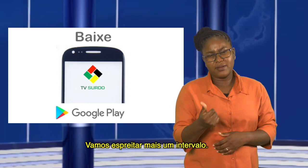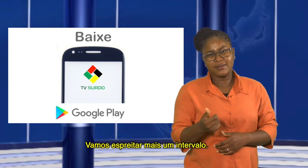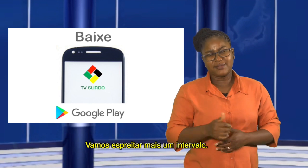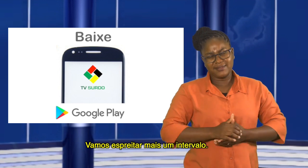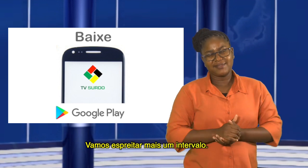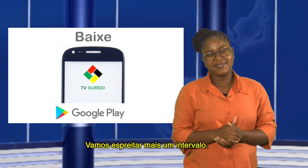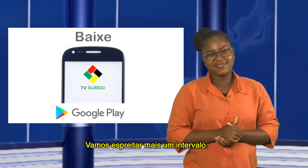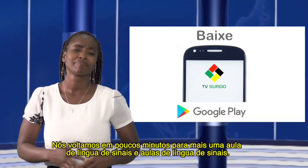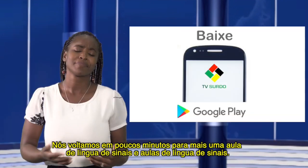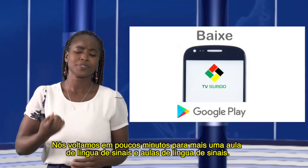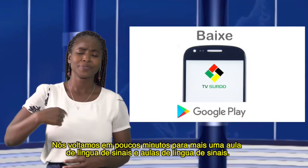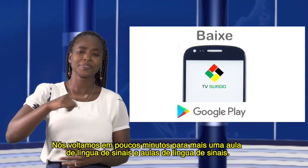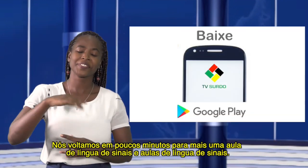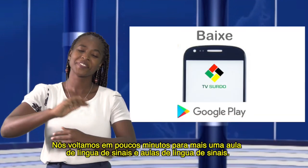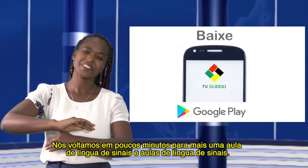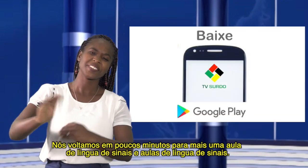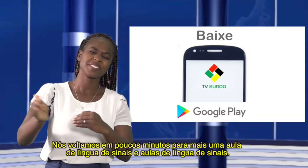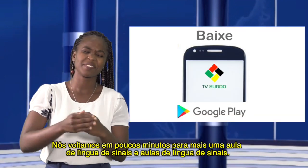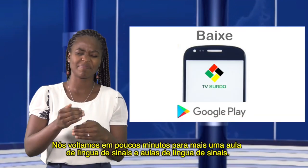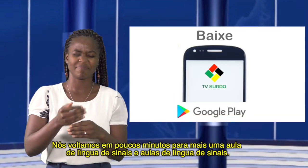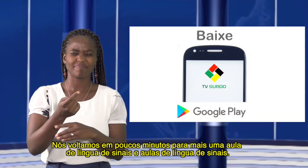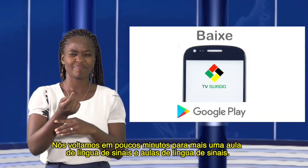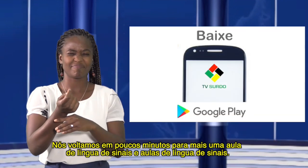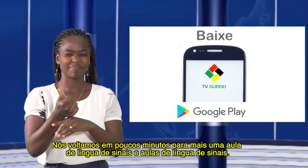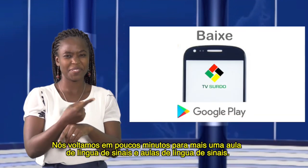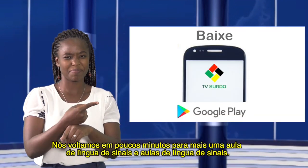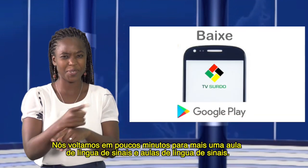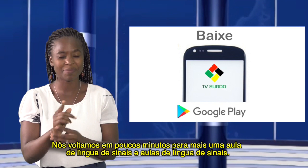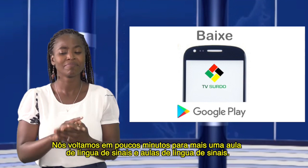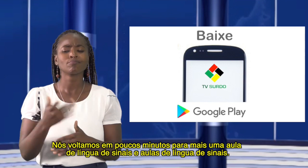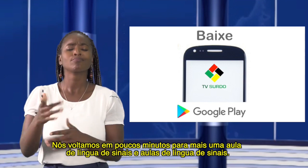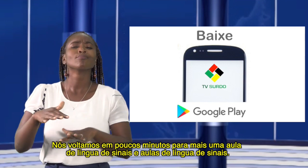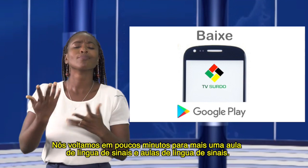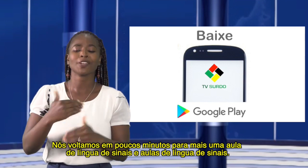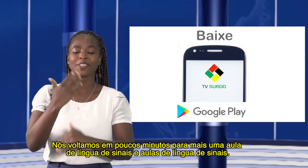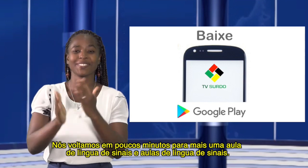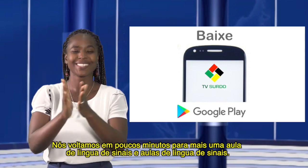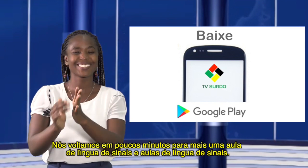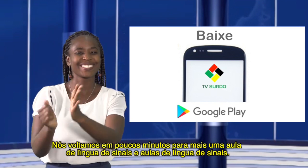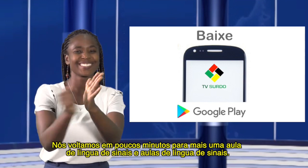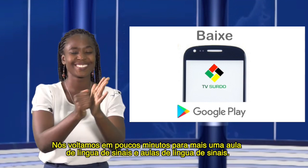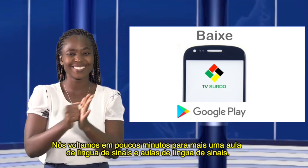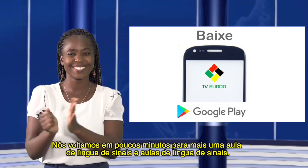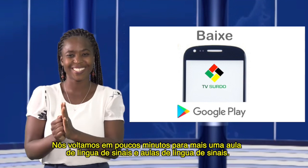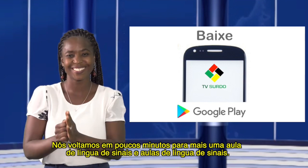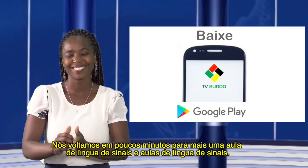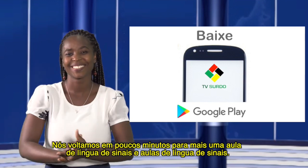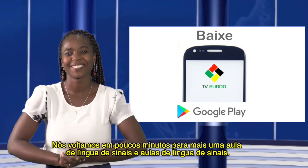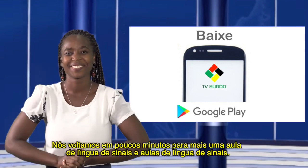mais um intervalo. Nós voltamos em poucos minutos para mais uma aula de Língua de Sinais.